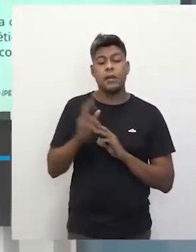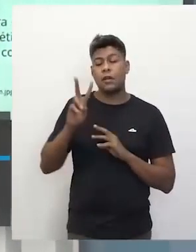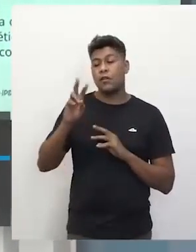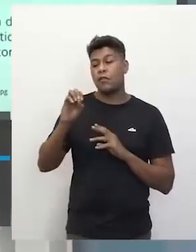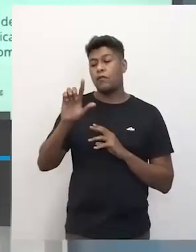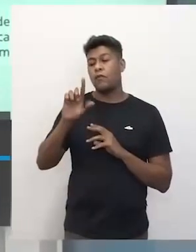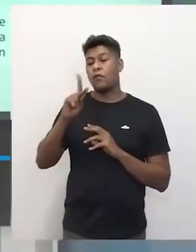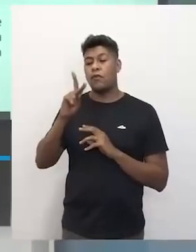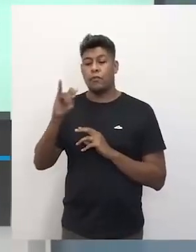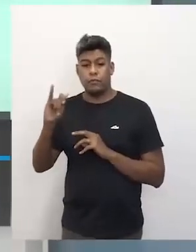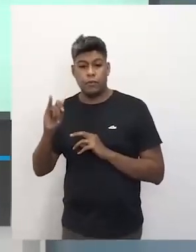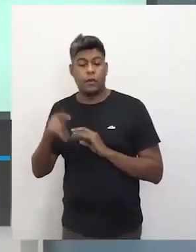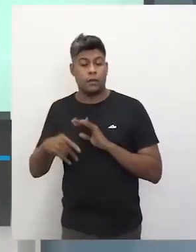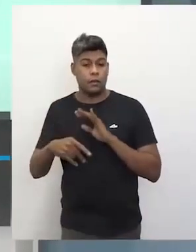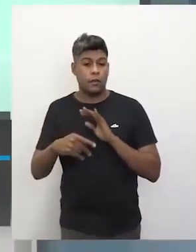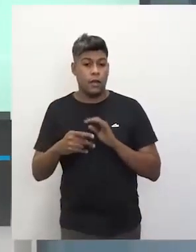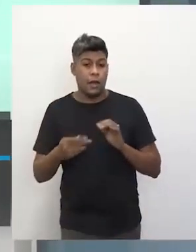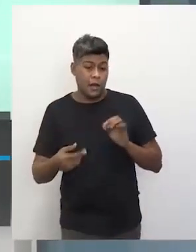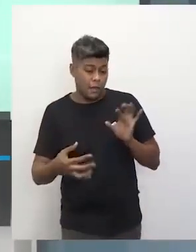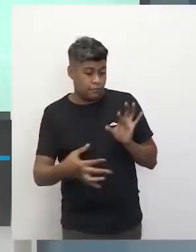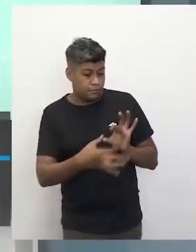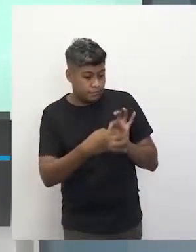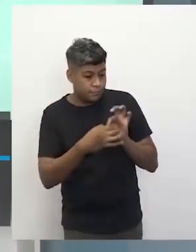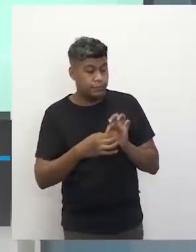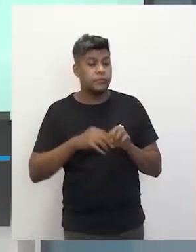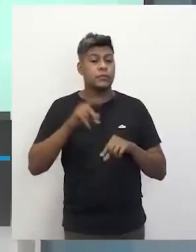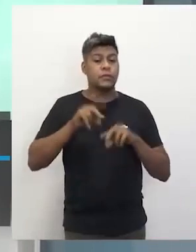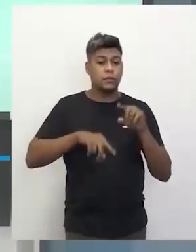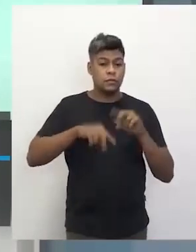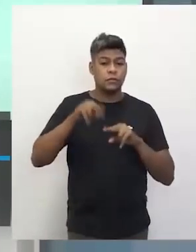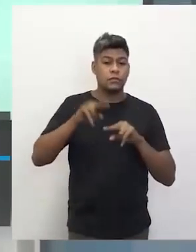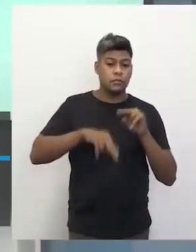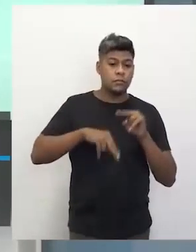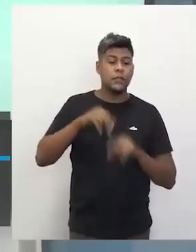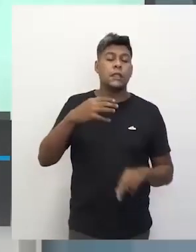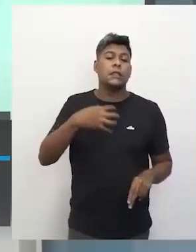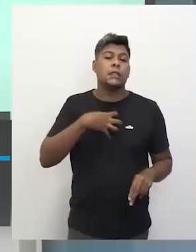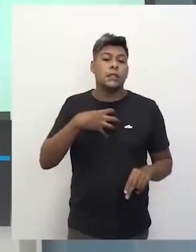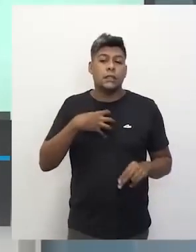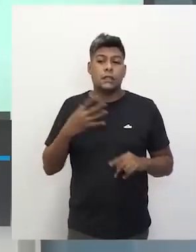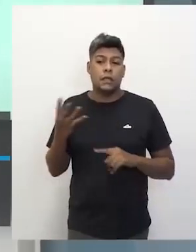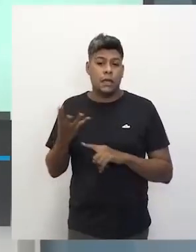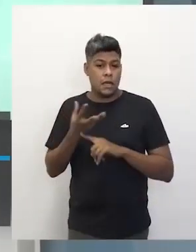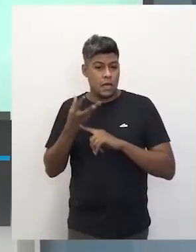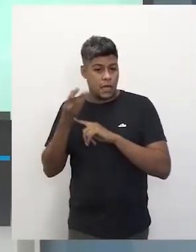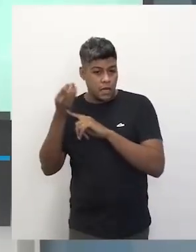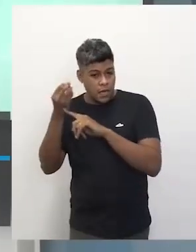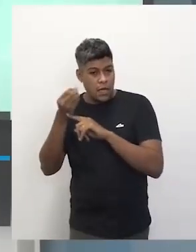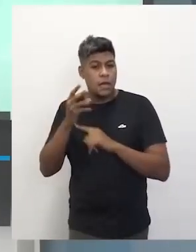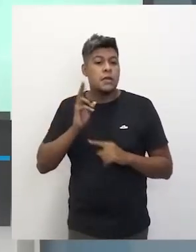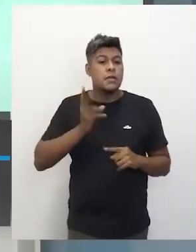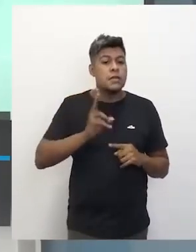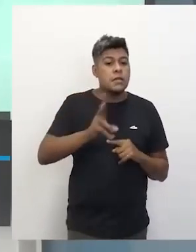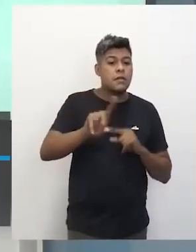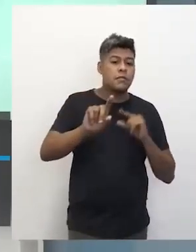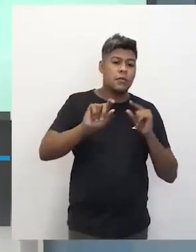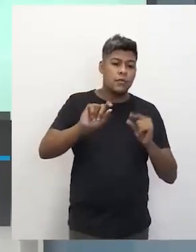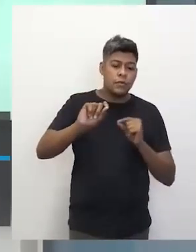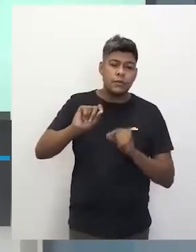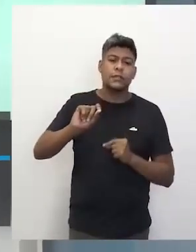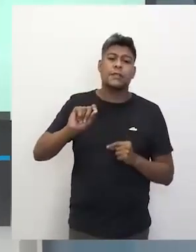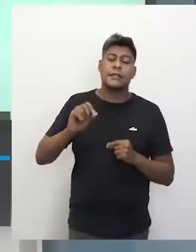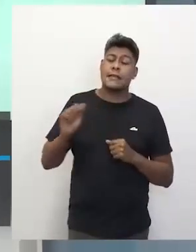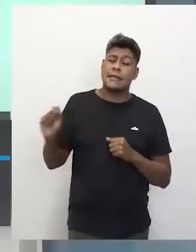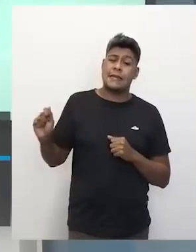acabou conhecido como o cara da festa junina, porque ele sempre faz esse estilo, né, de obra. E as obras do Volpi são raríssimas,